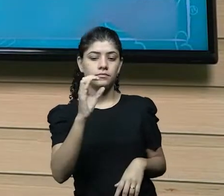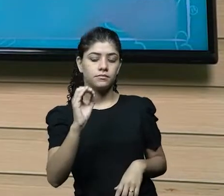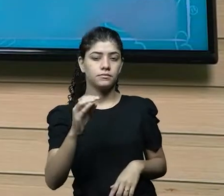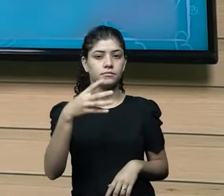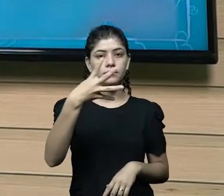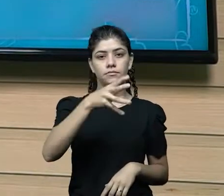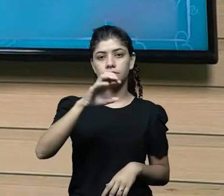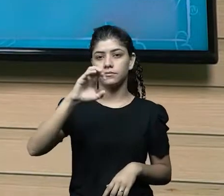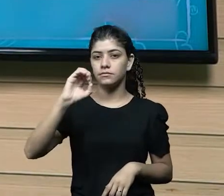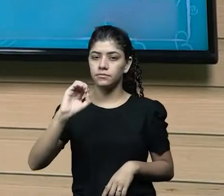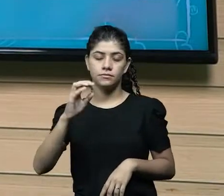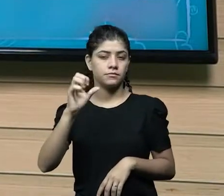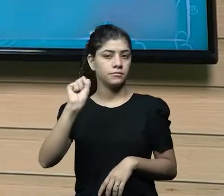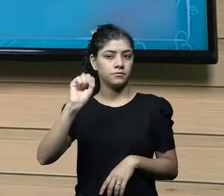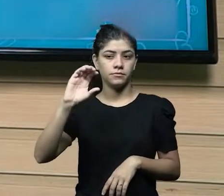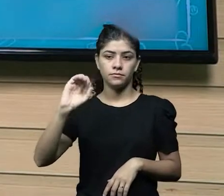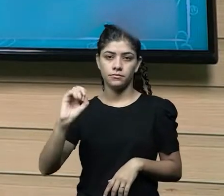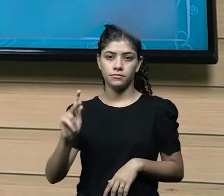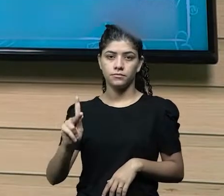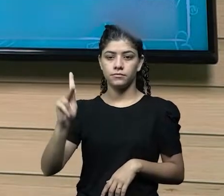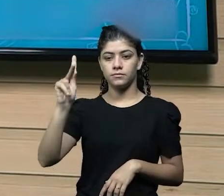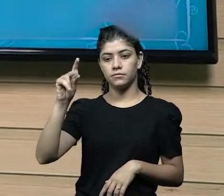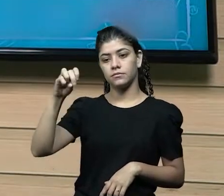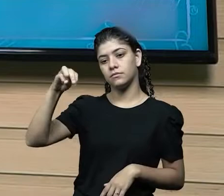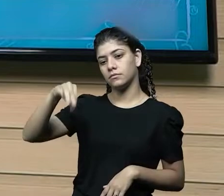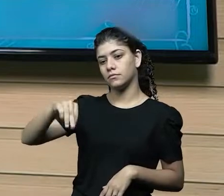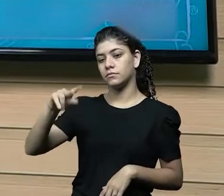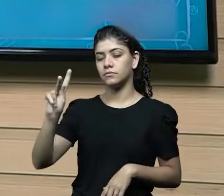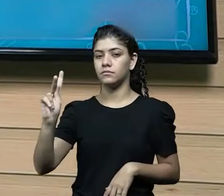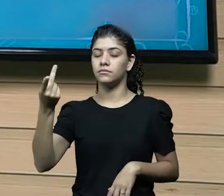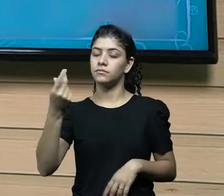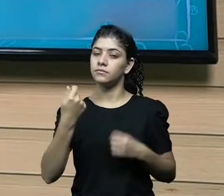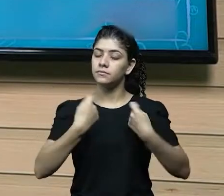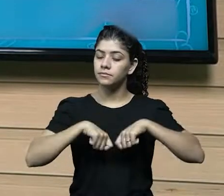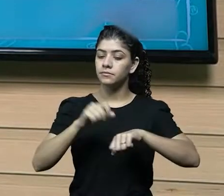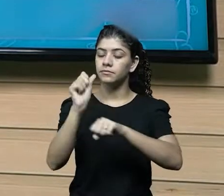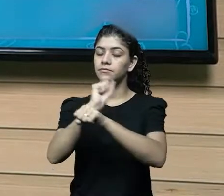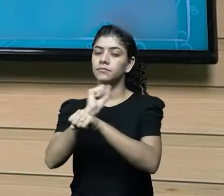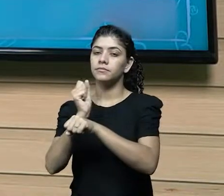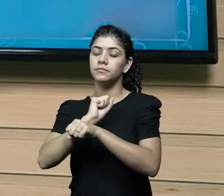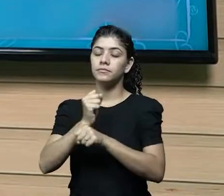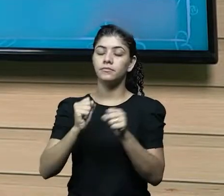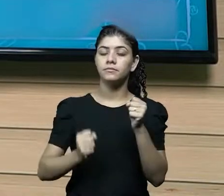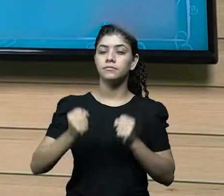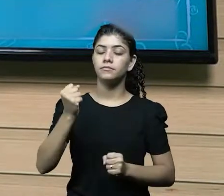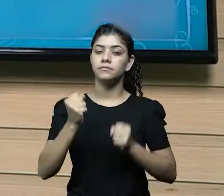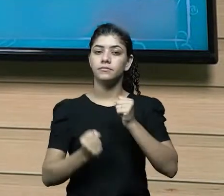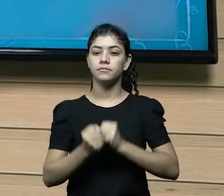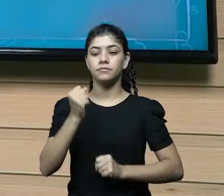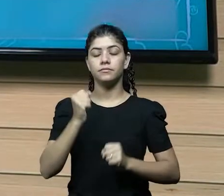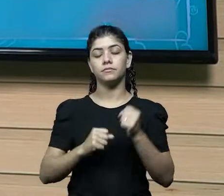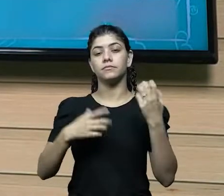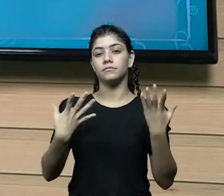é 40, 80 km por hora, e aí você tem que trafegar naquela avenida com a velocidade indicada por aquela